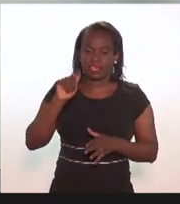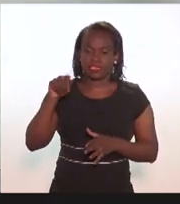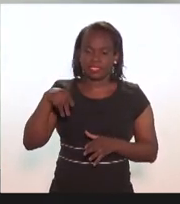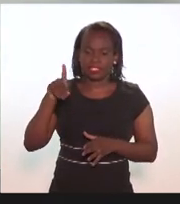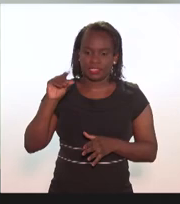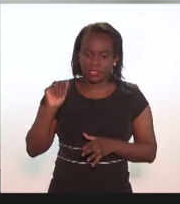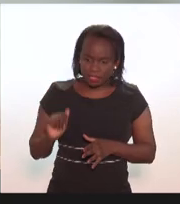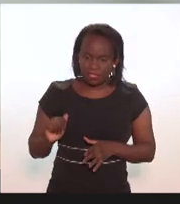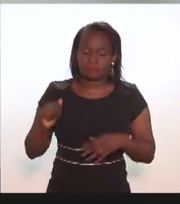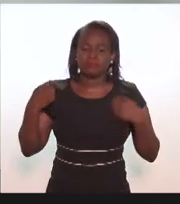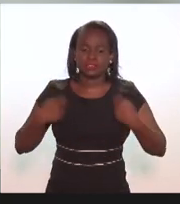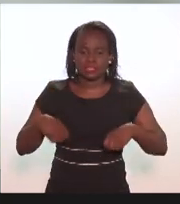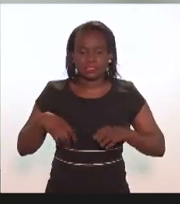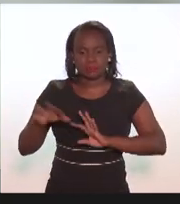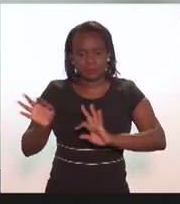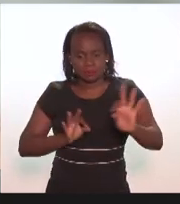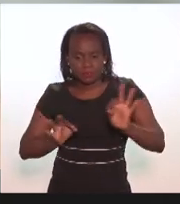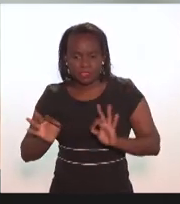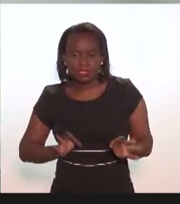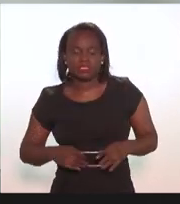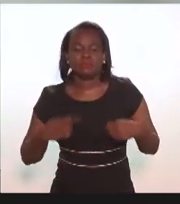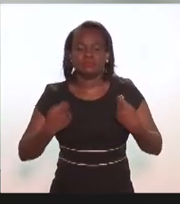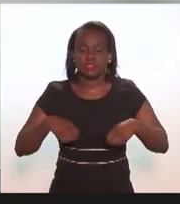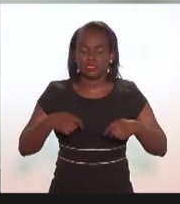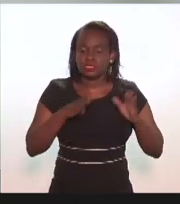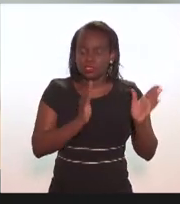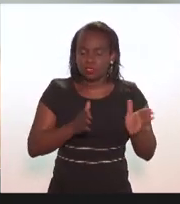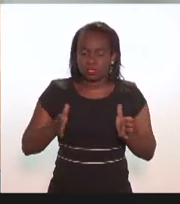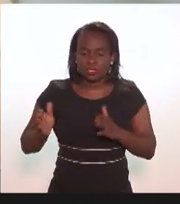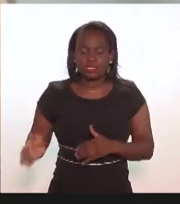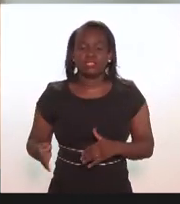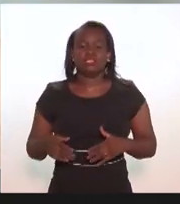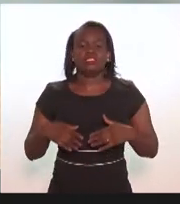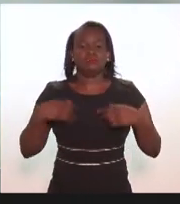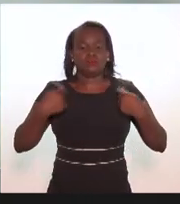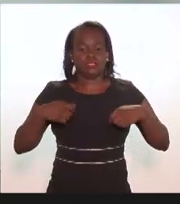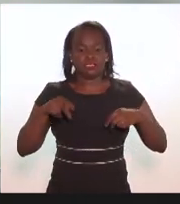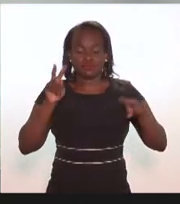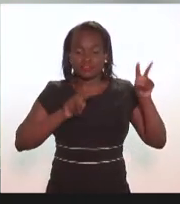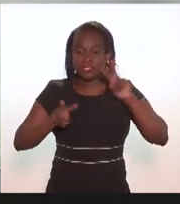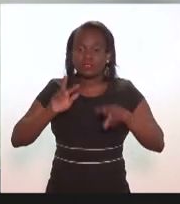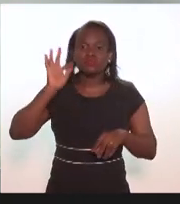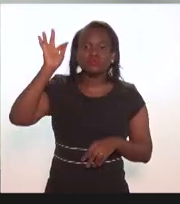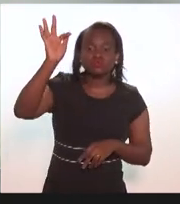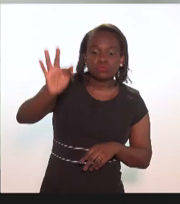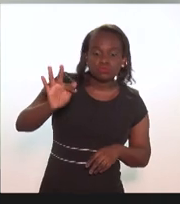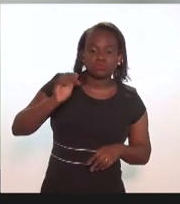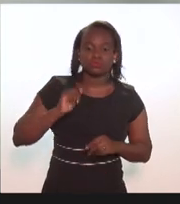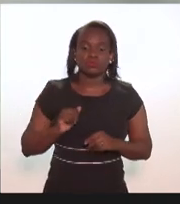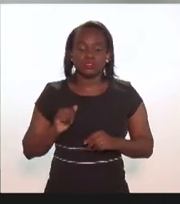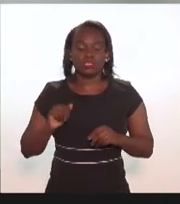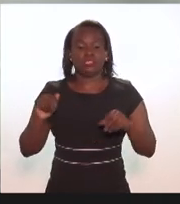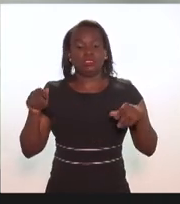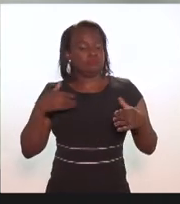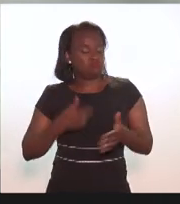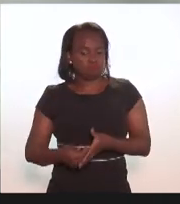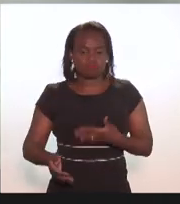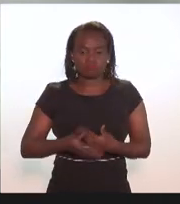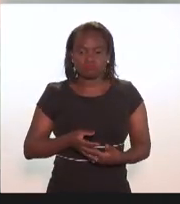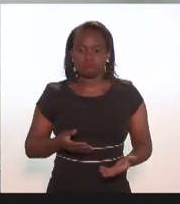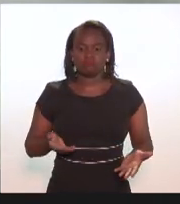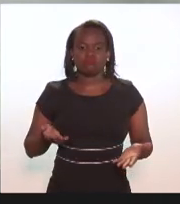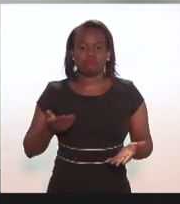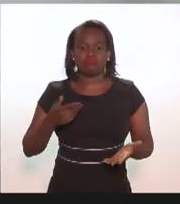Fazenda, tem que ter planejamento, tem que ter organização, tem que ter visão de futuro, né? Independente